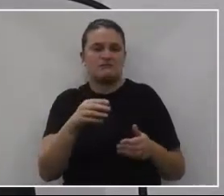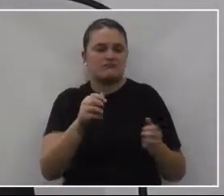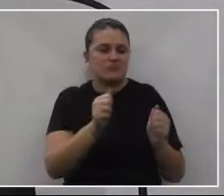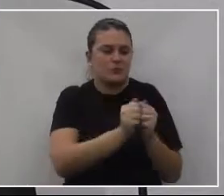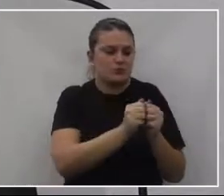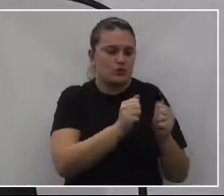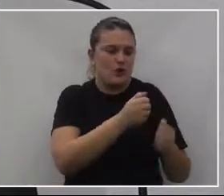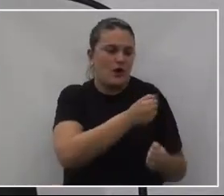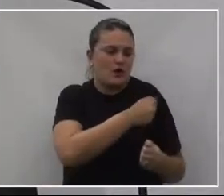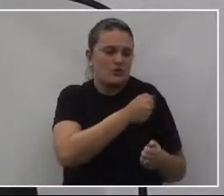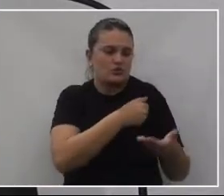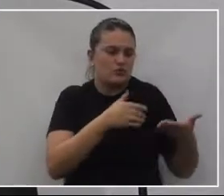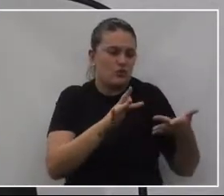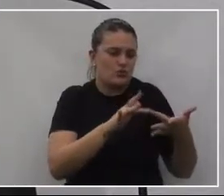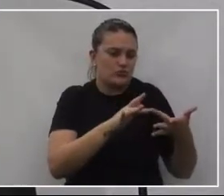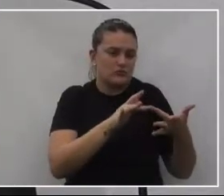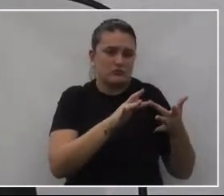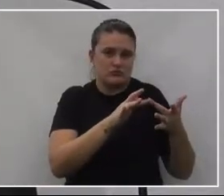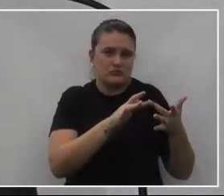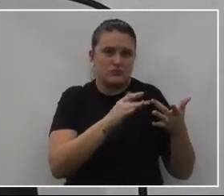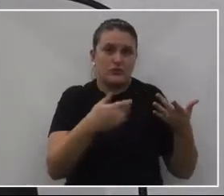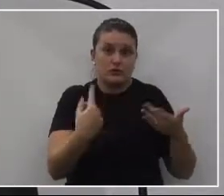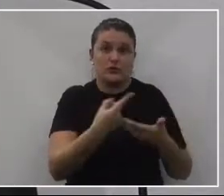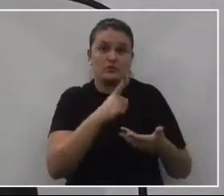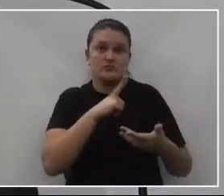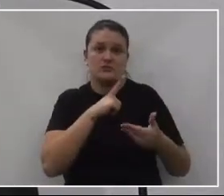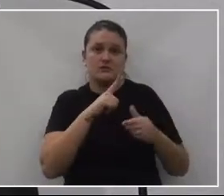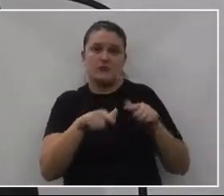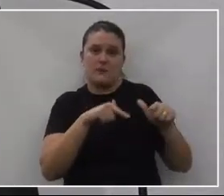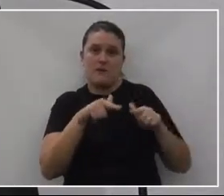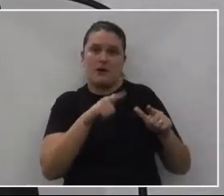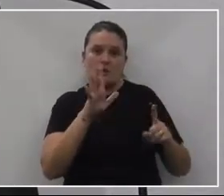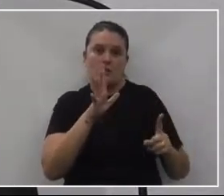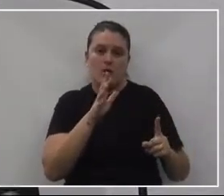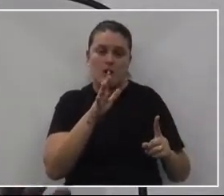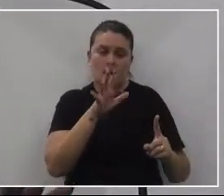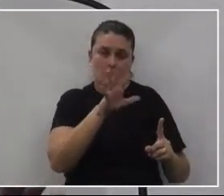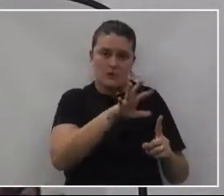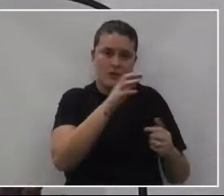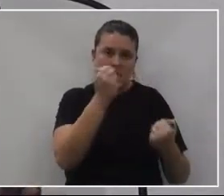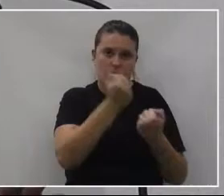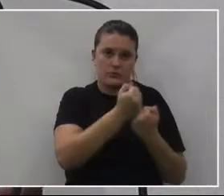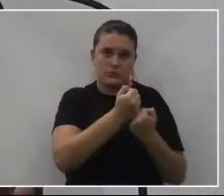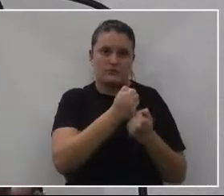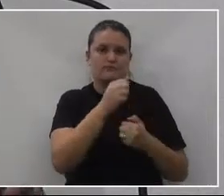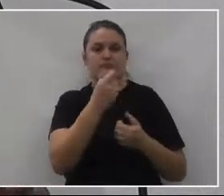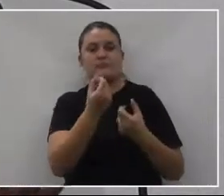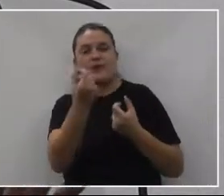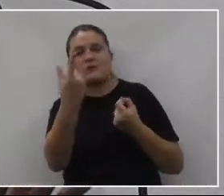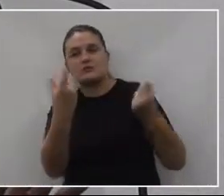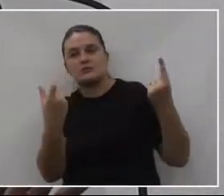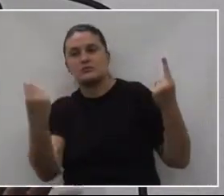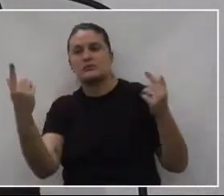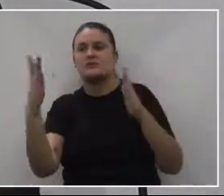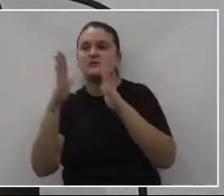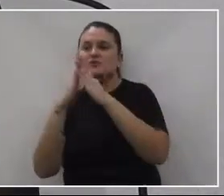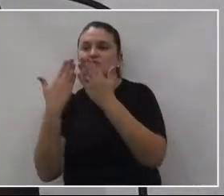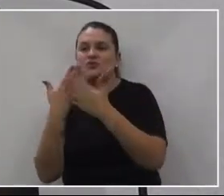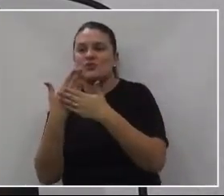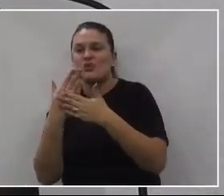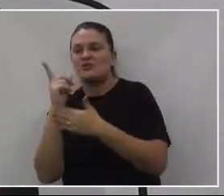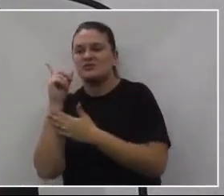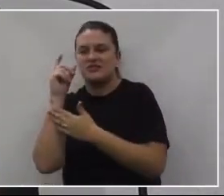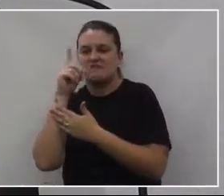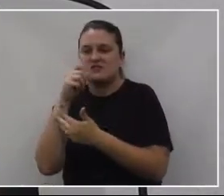com a escola, nós estamos fazendo isso. E aí o que aconteceu? Aí algumas escolas que nós tínhamos mais dificuldade de nos